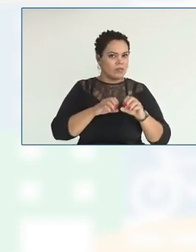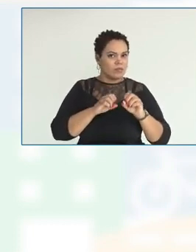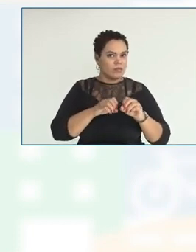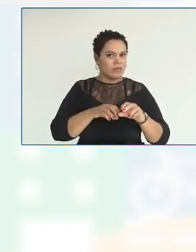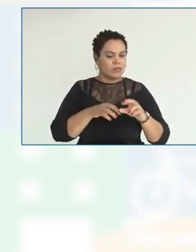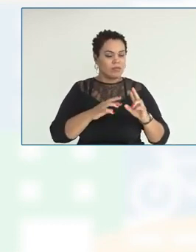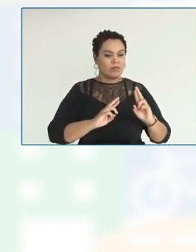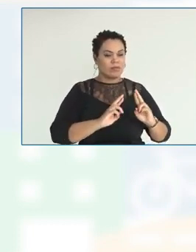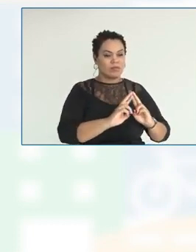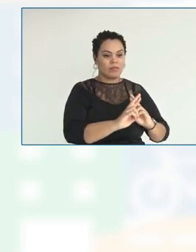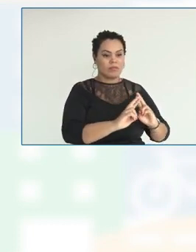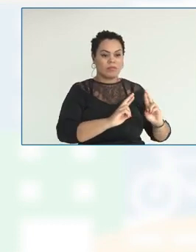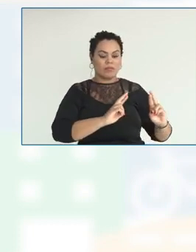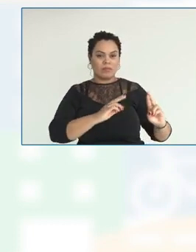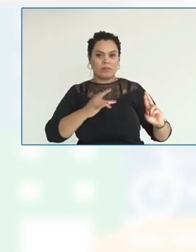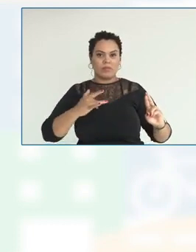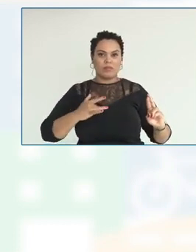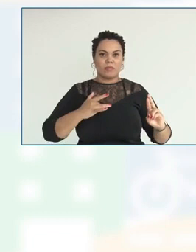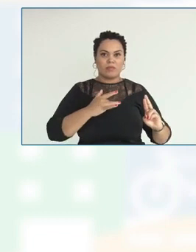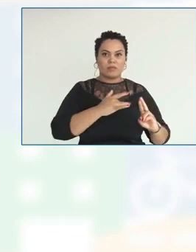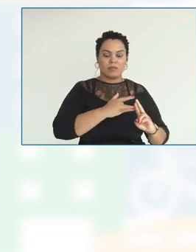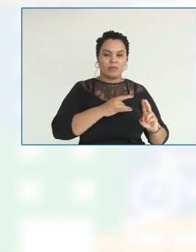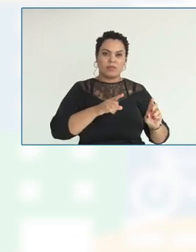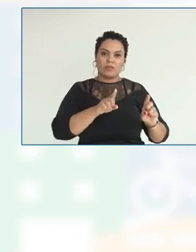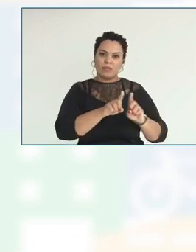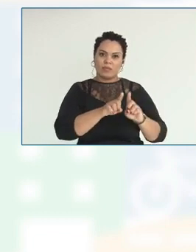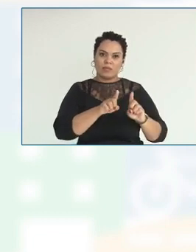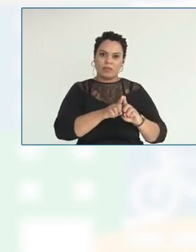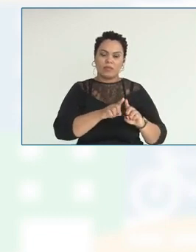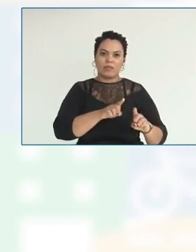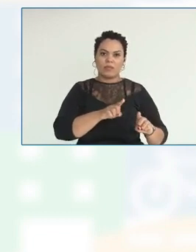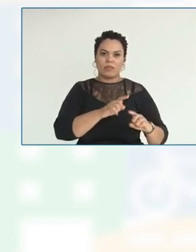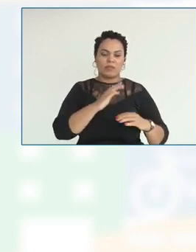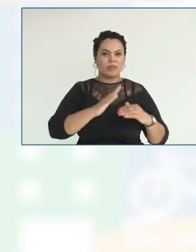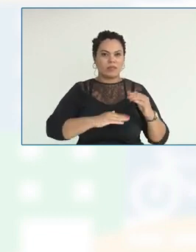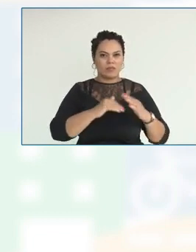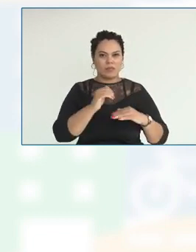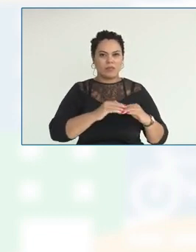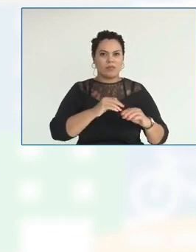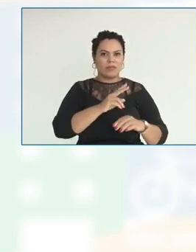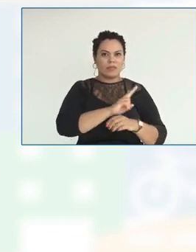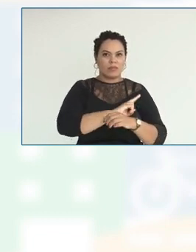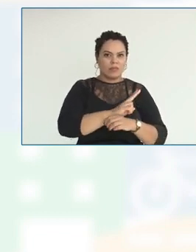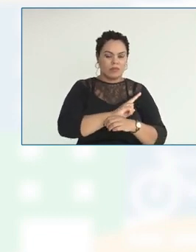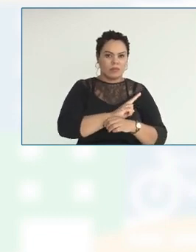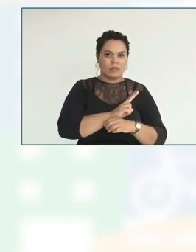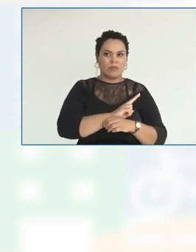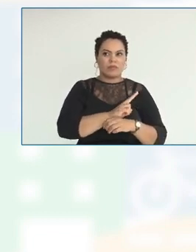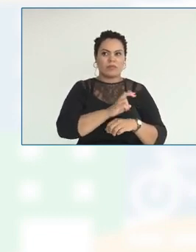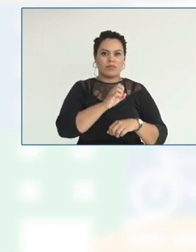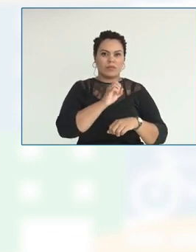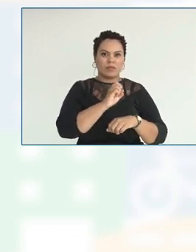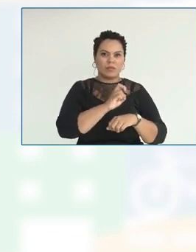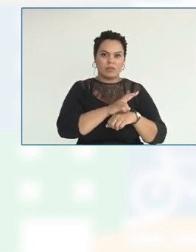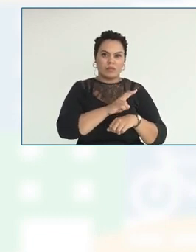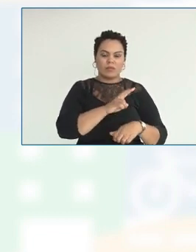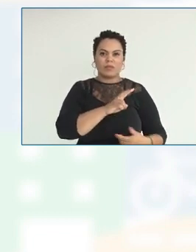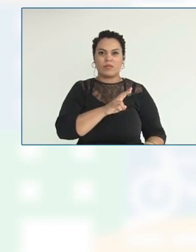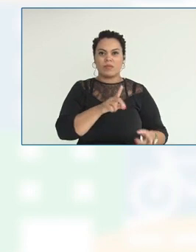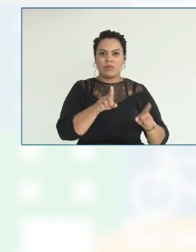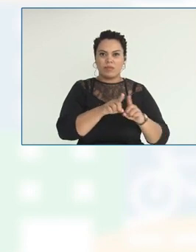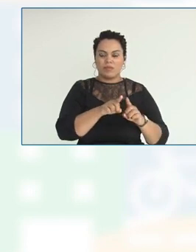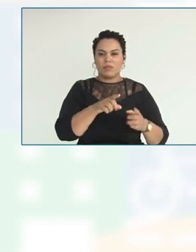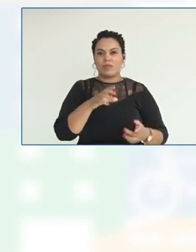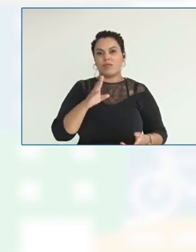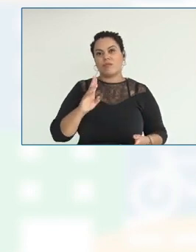como também para os profissionais de vigilância epidemiológica, tanto dos serviços, como também das unidades de vigilância em saúde,